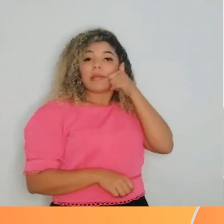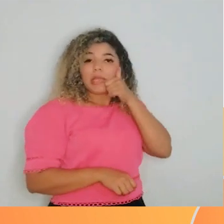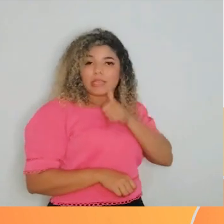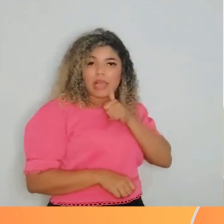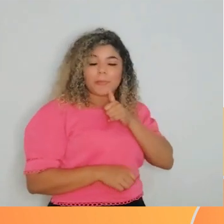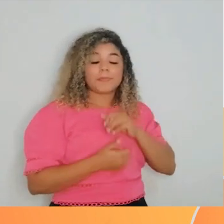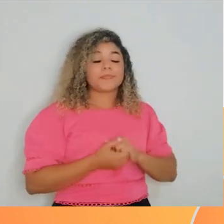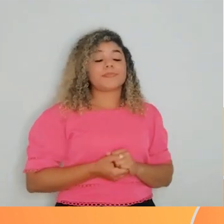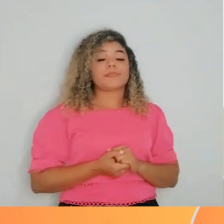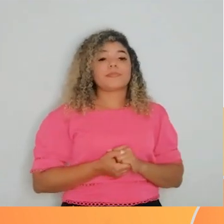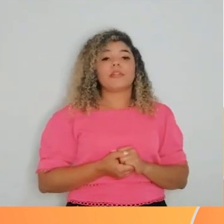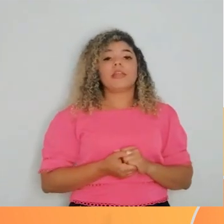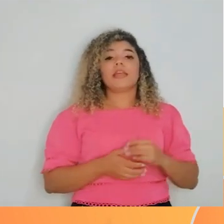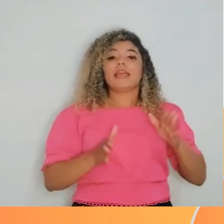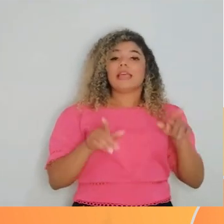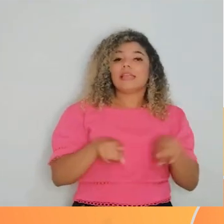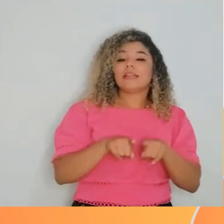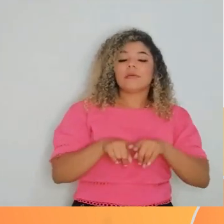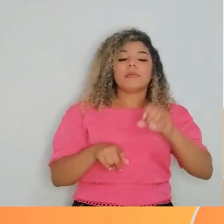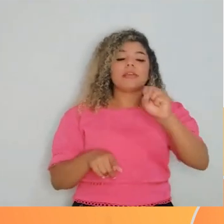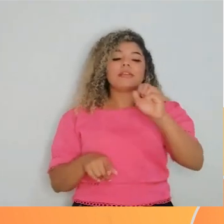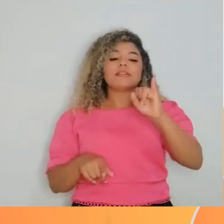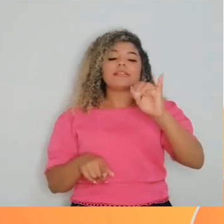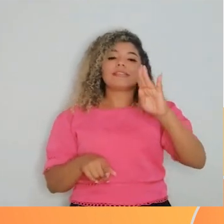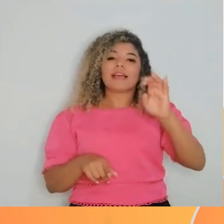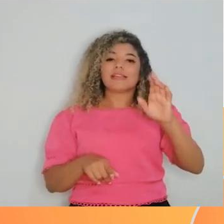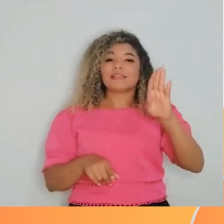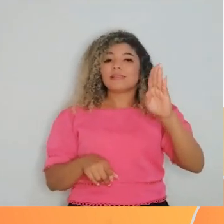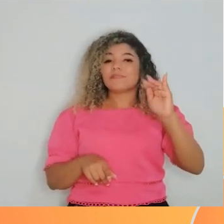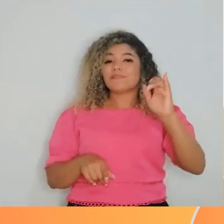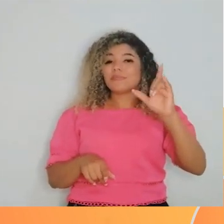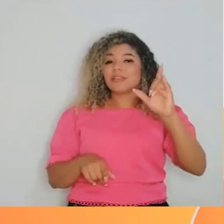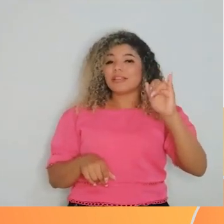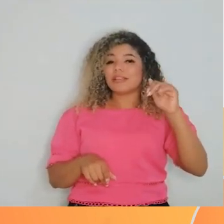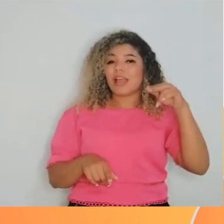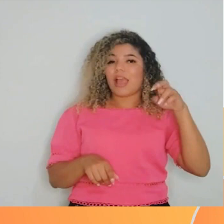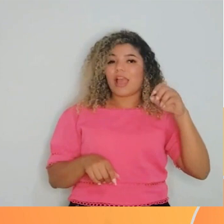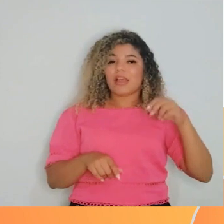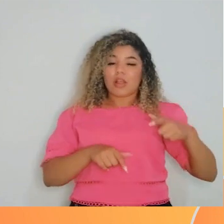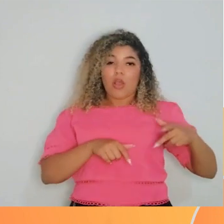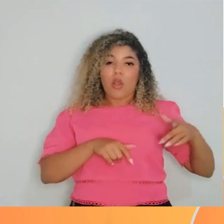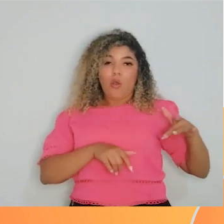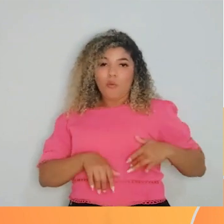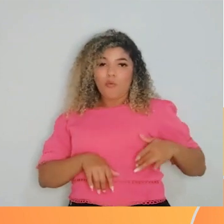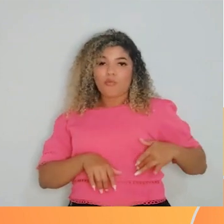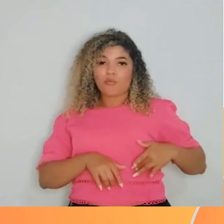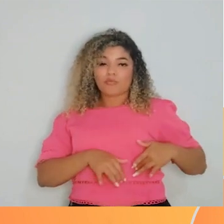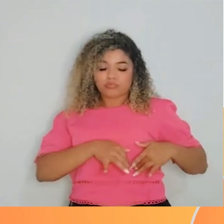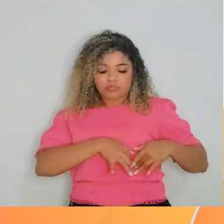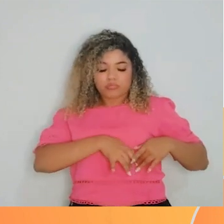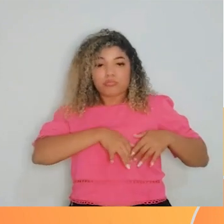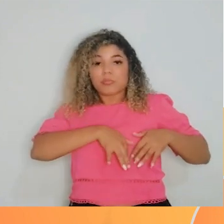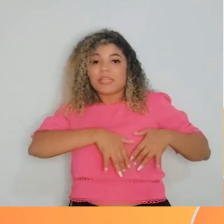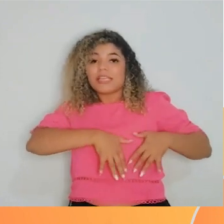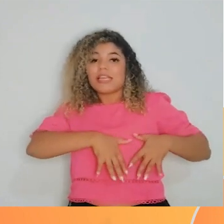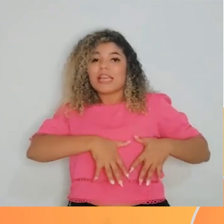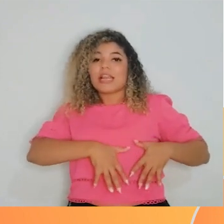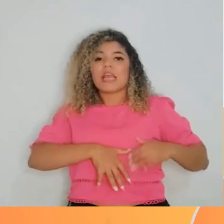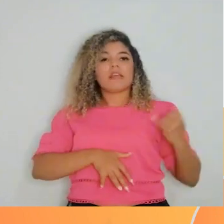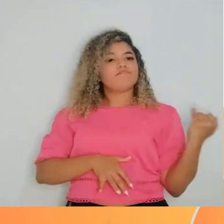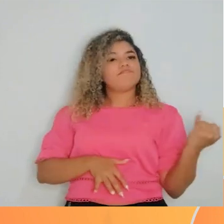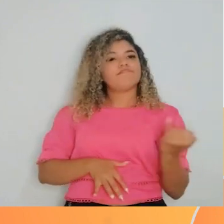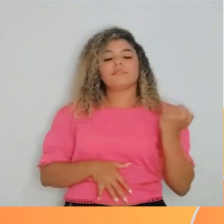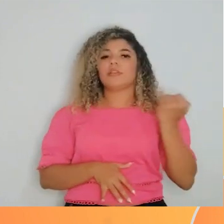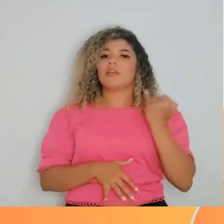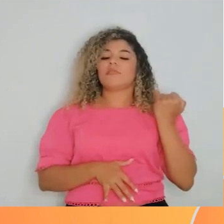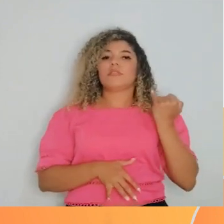nas mulheres, e sais biliares. A bile é um composto que é liberado pelo fígado, armazenado na vesícula biliar,